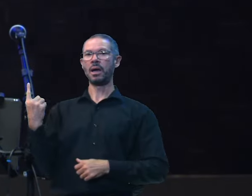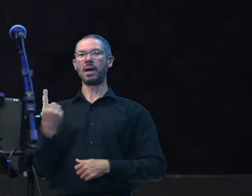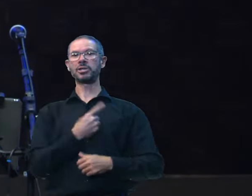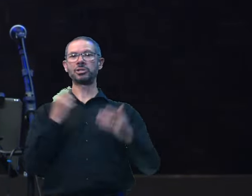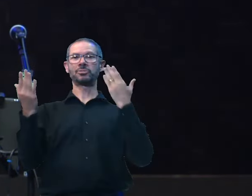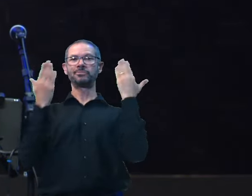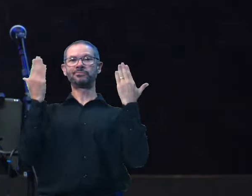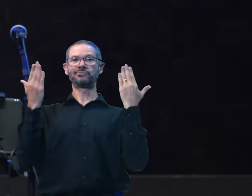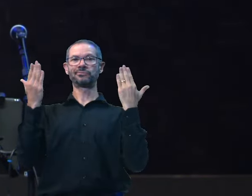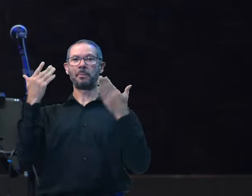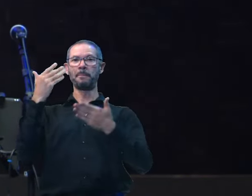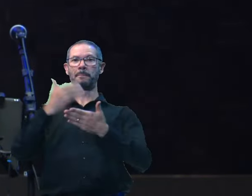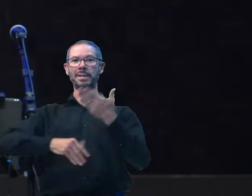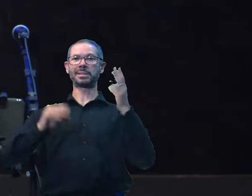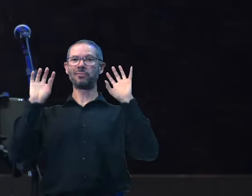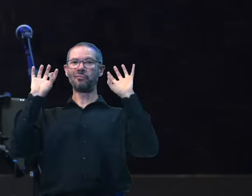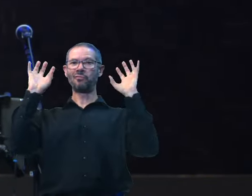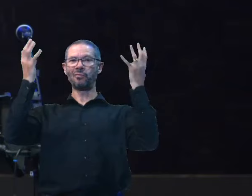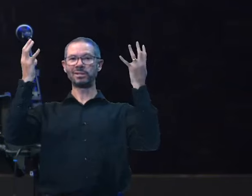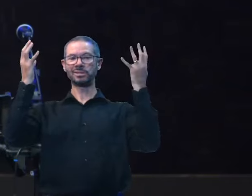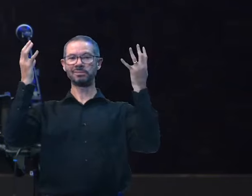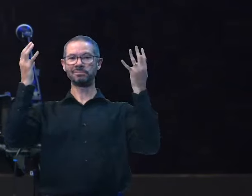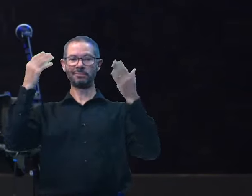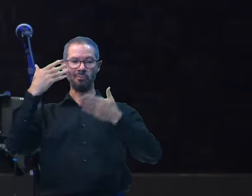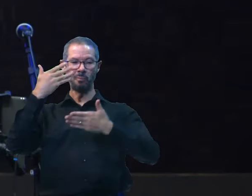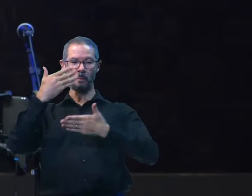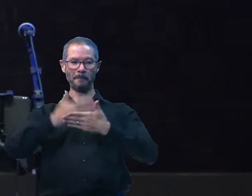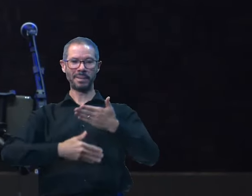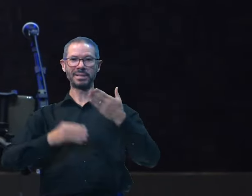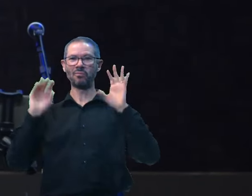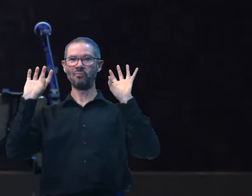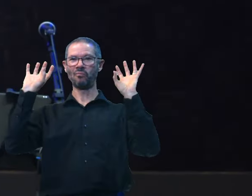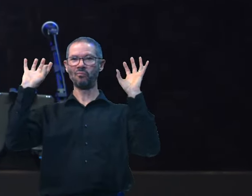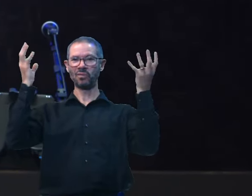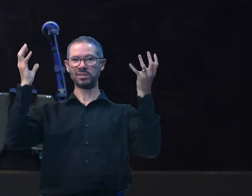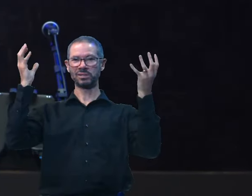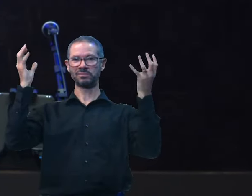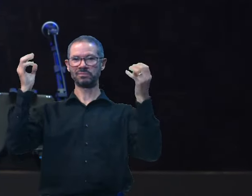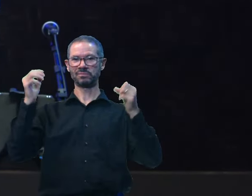a festa. E a gente está perdendo a festa.